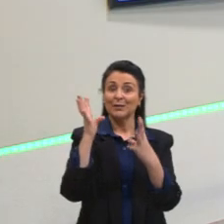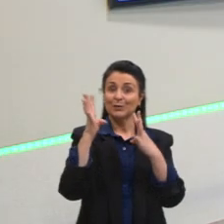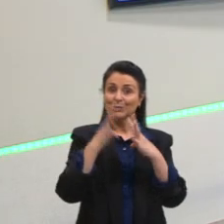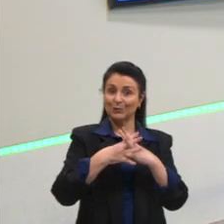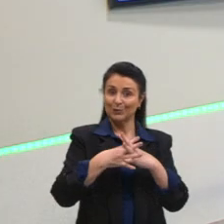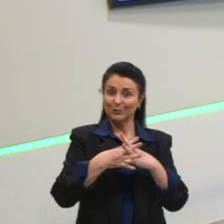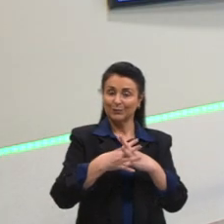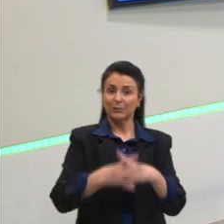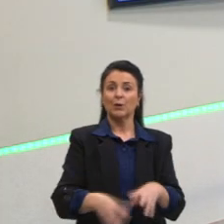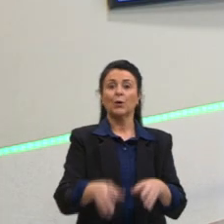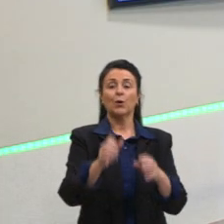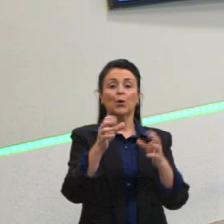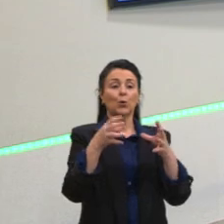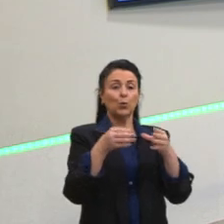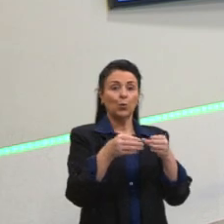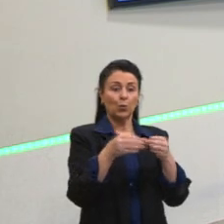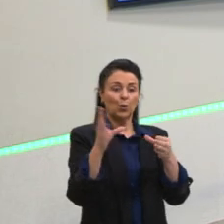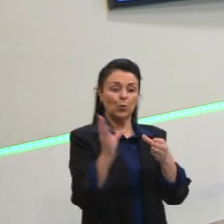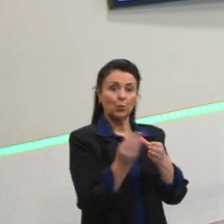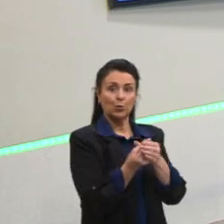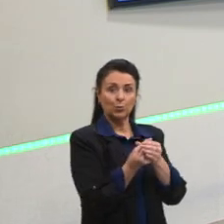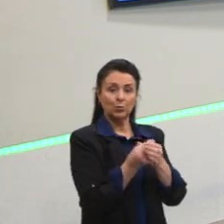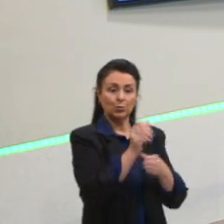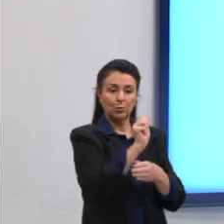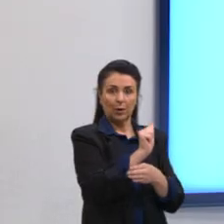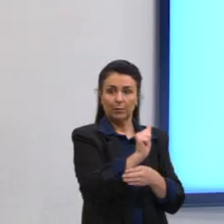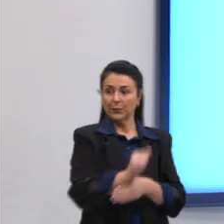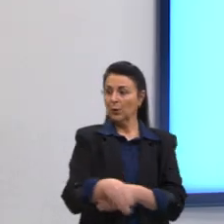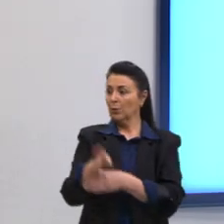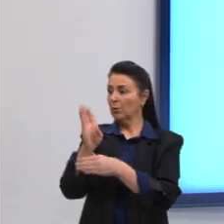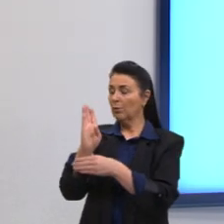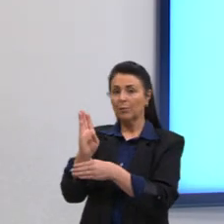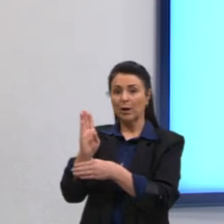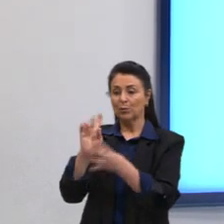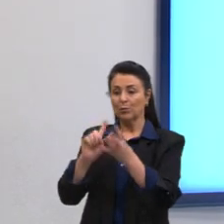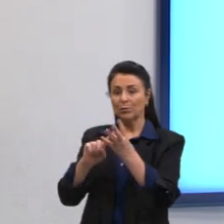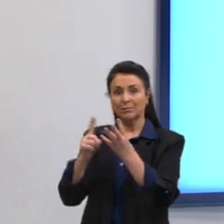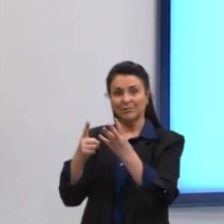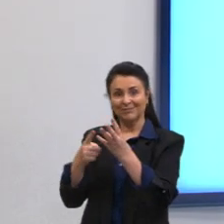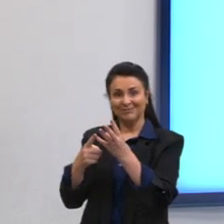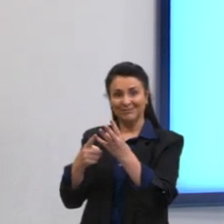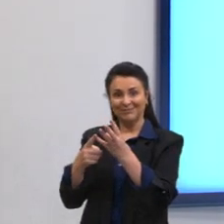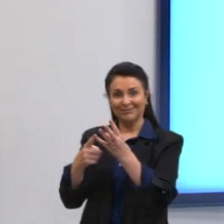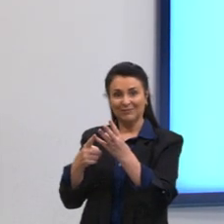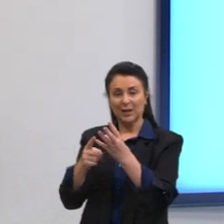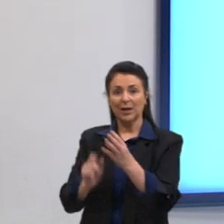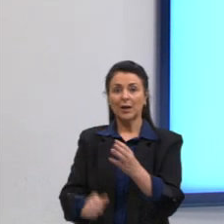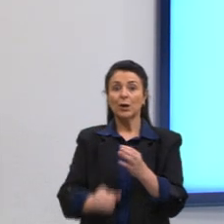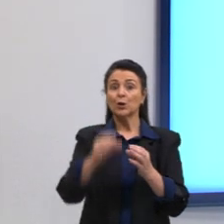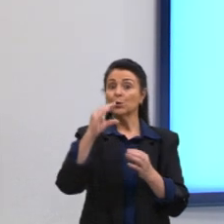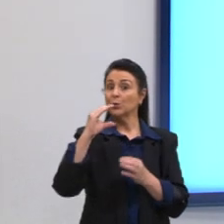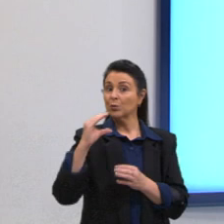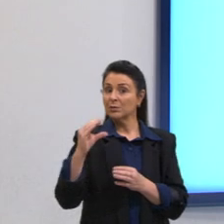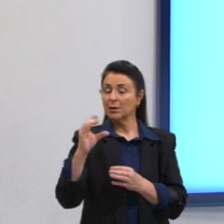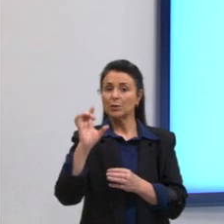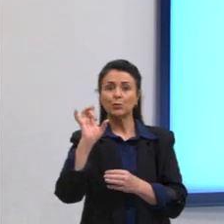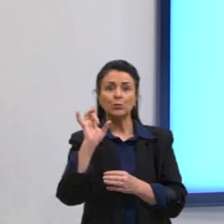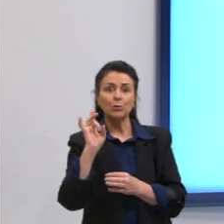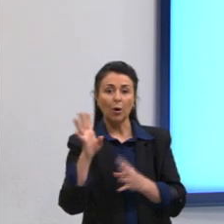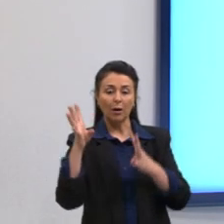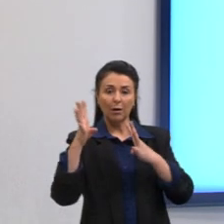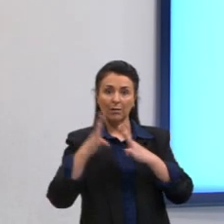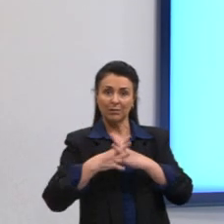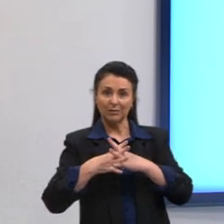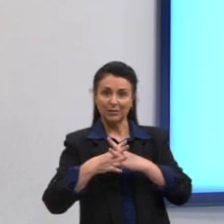o conjunto B Sim nós temos apenas as vogais então a e i o u e o conjunto C apenas as